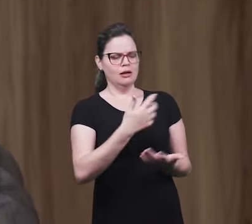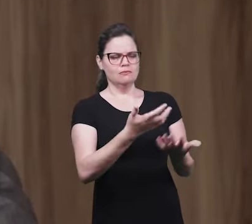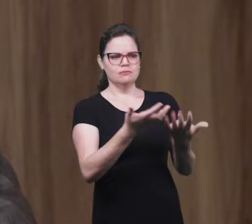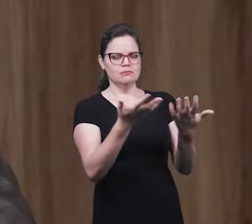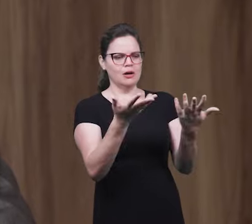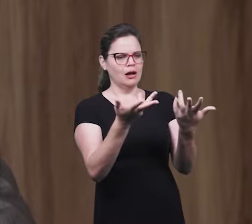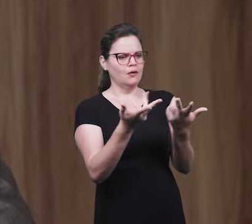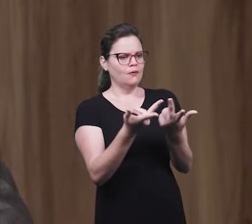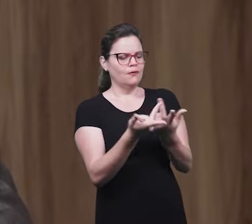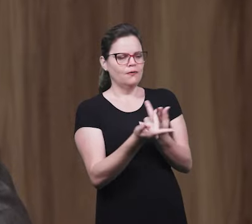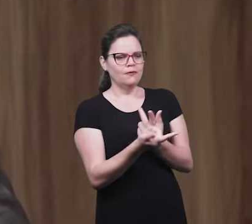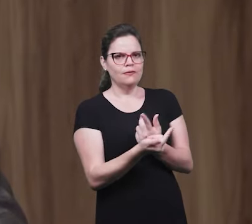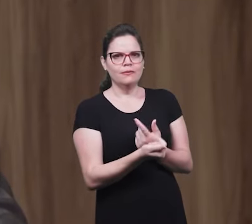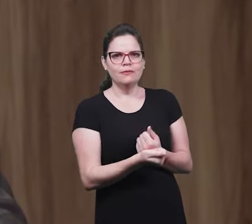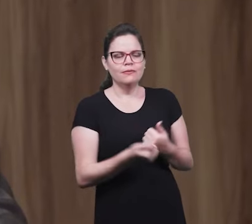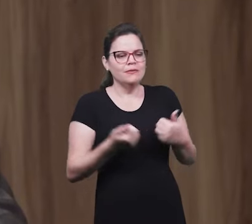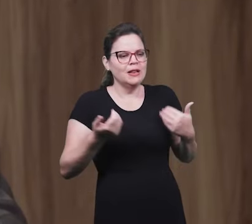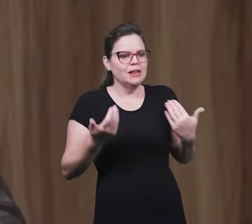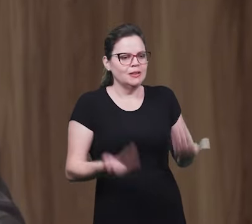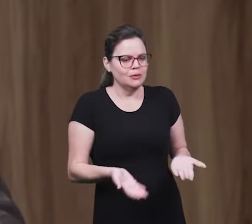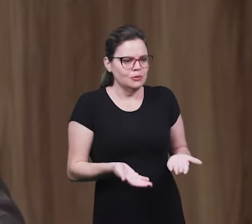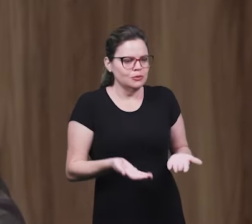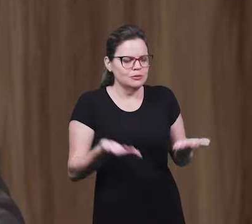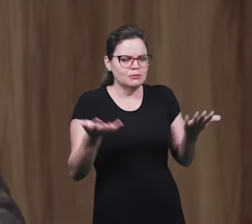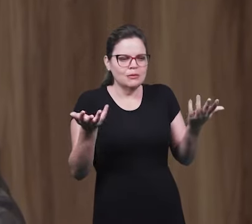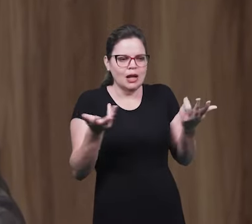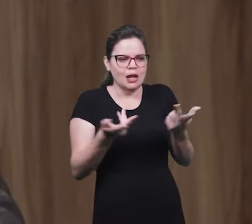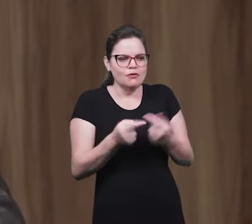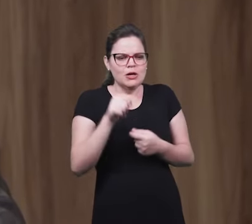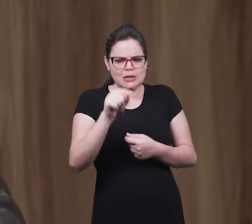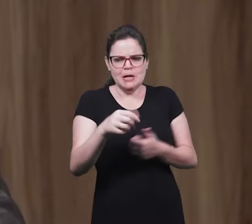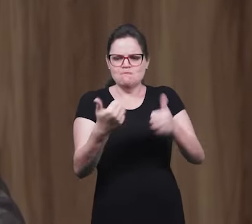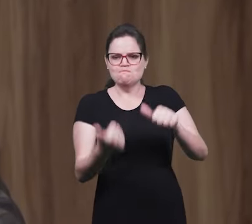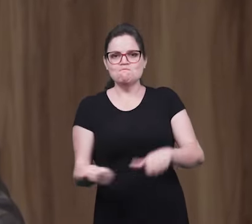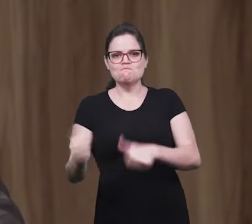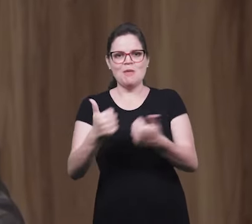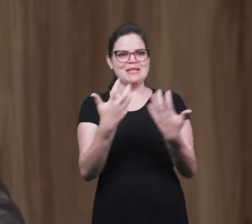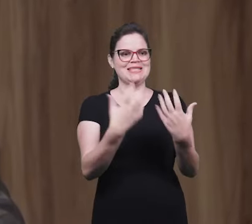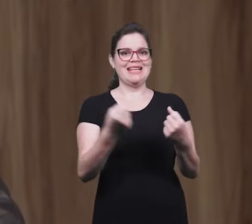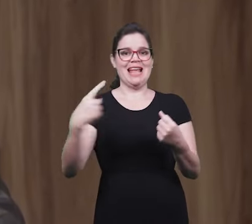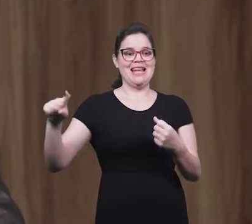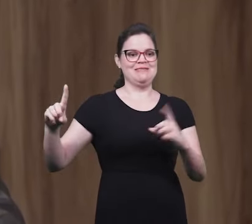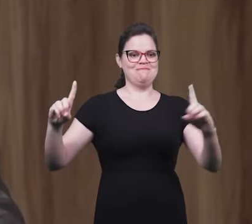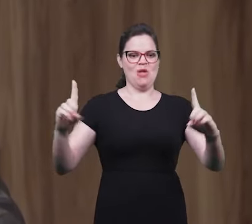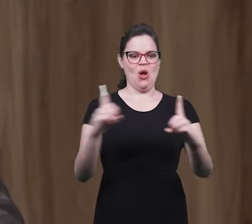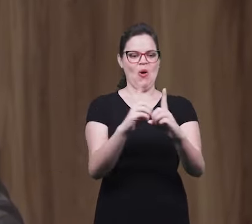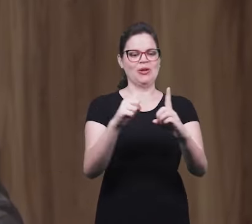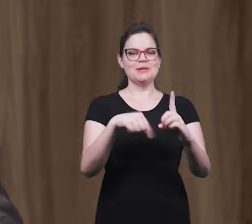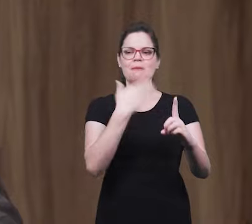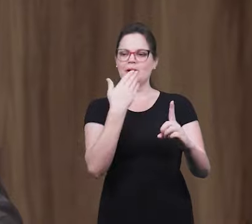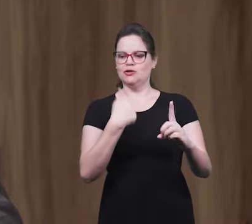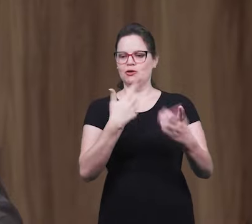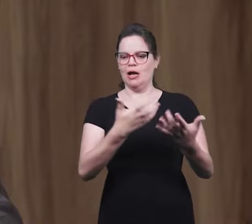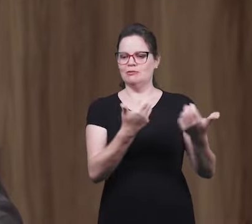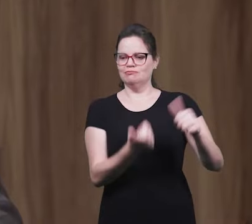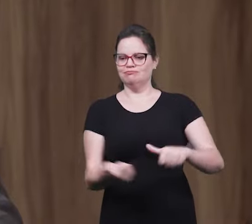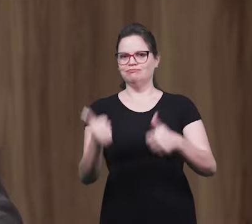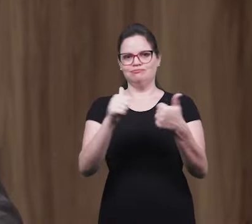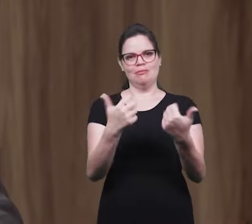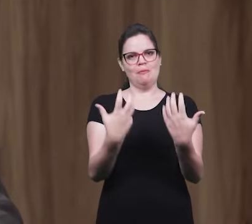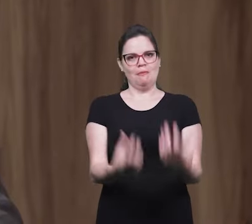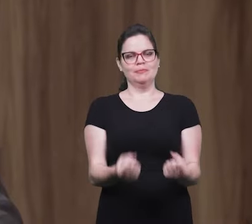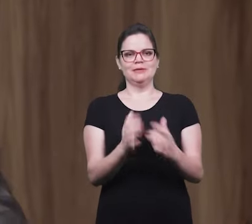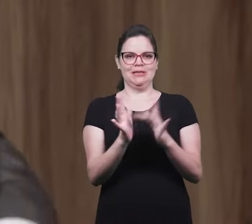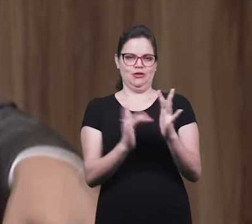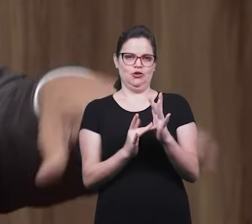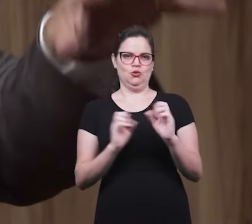apóstolos ficam sabendo que Deus estava fazendo uma grande obra em Samaria, os apóstolos enviaram 2, que foi Pedro e João, para lá. Quando